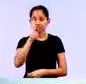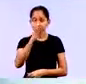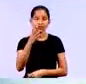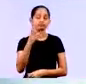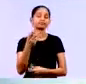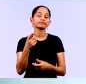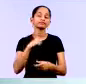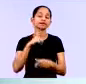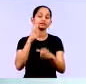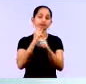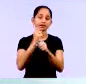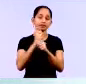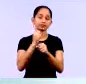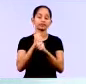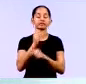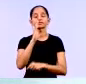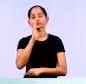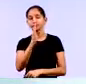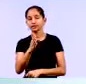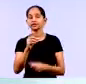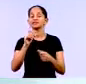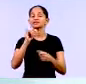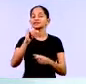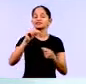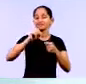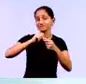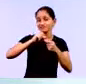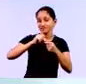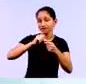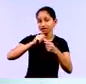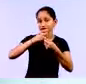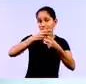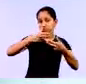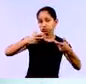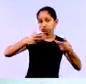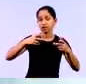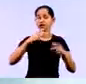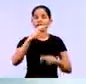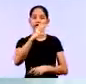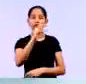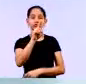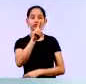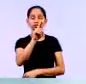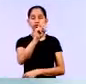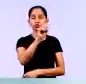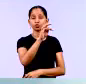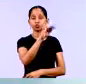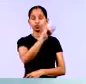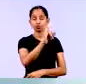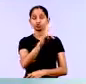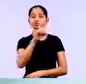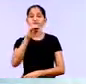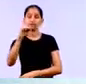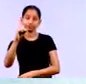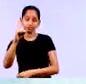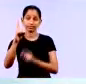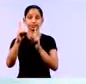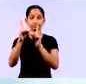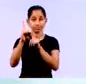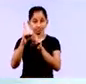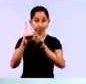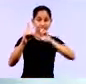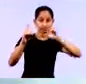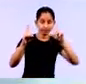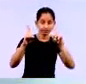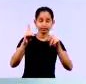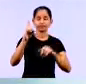de custos. Nesta produção, tá, nós temos custos e despesas. Nós temos custos